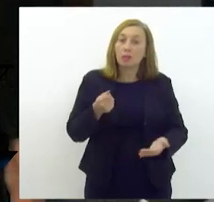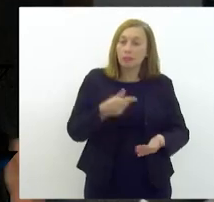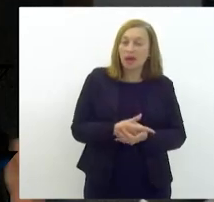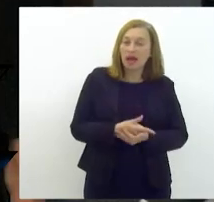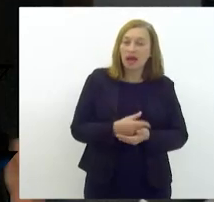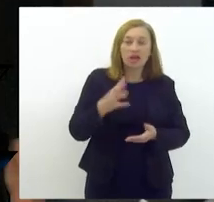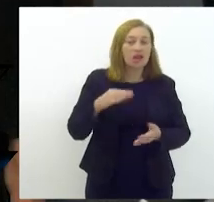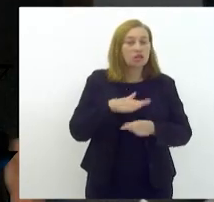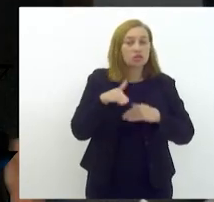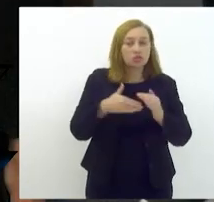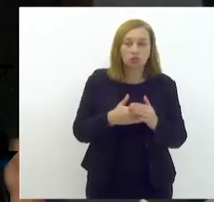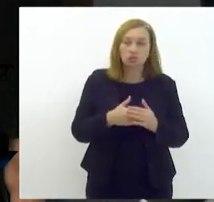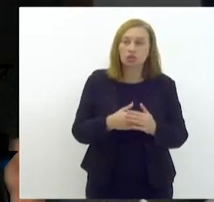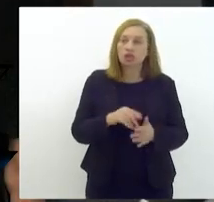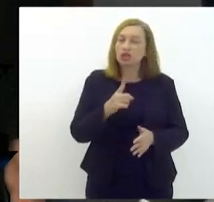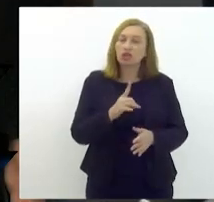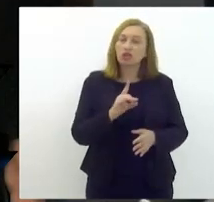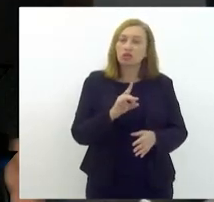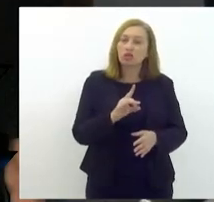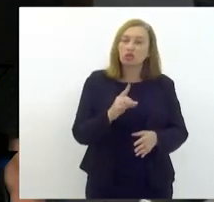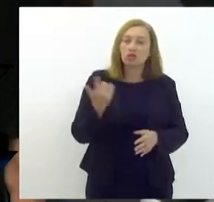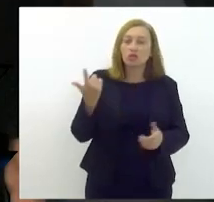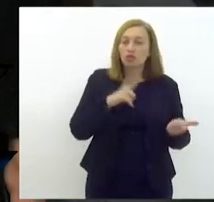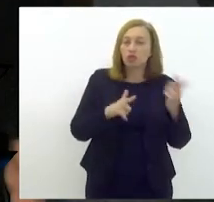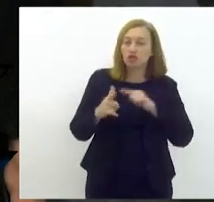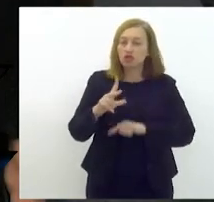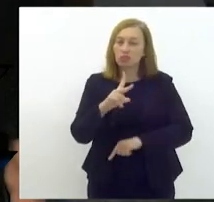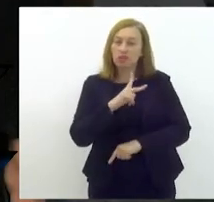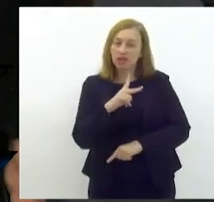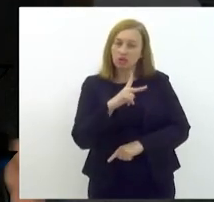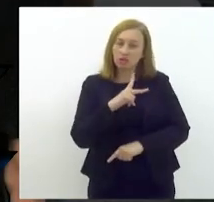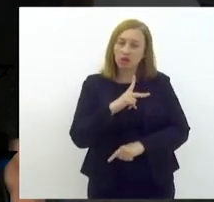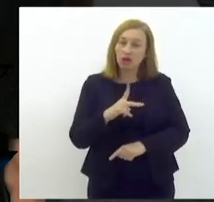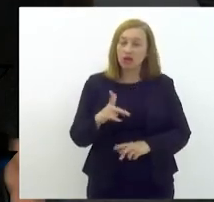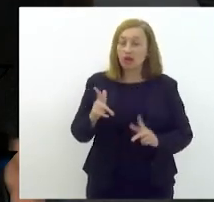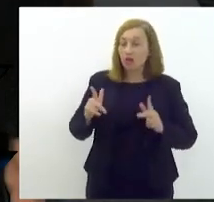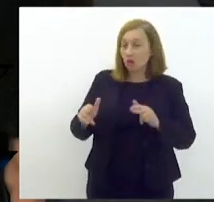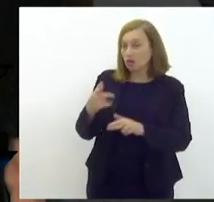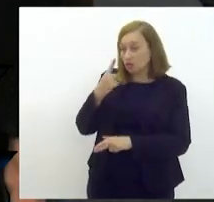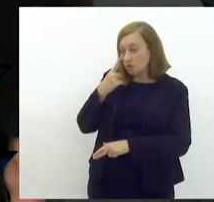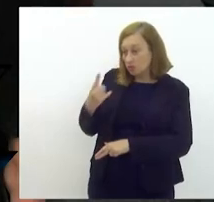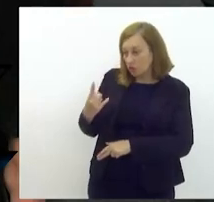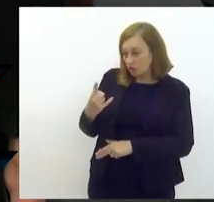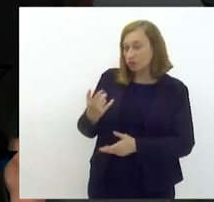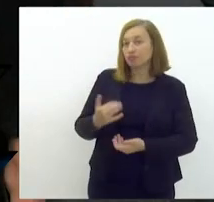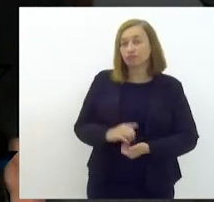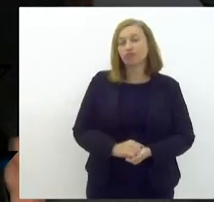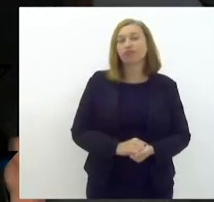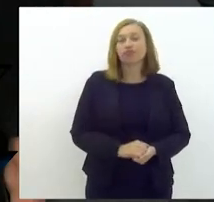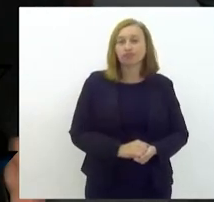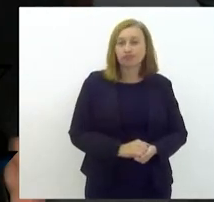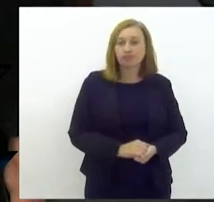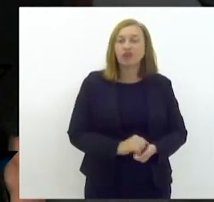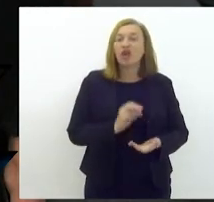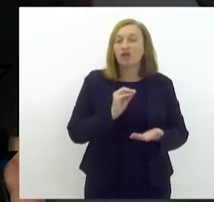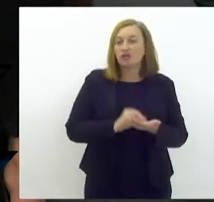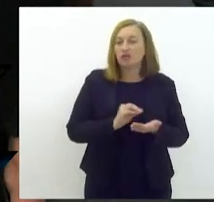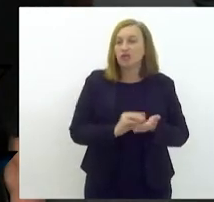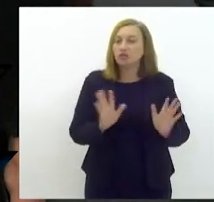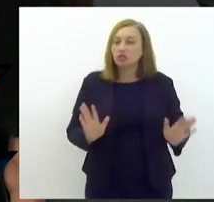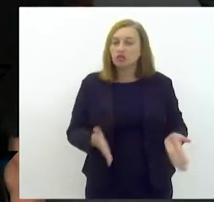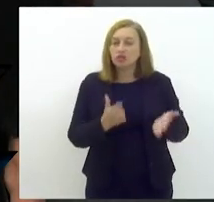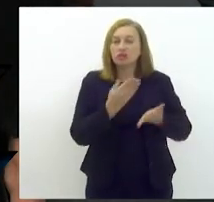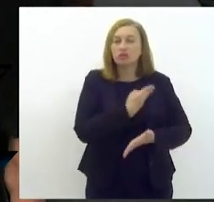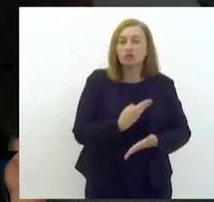pago a todos e não virar conquistas individuais como tá virando diante da inércia da falta de iniciativa